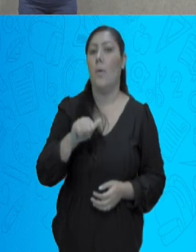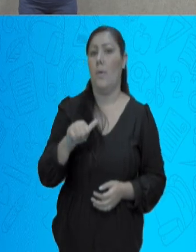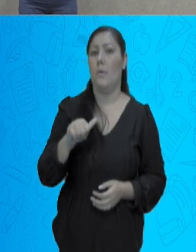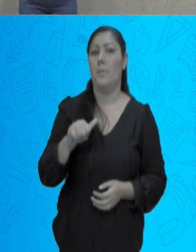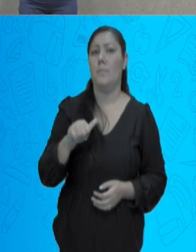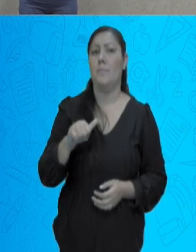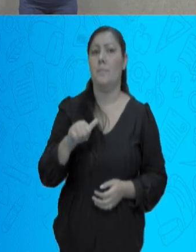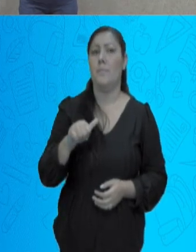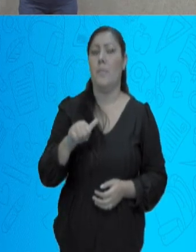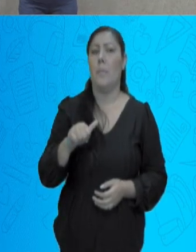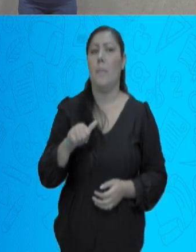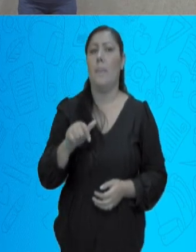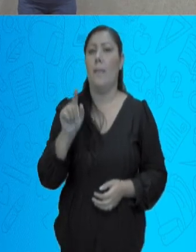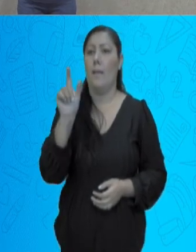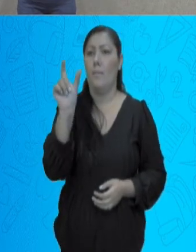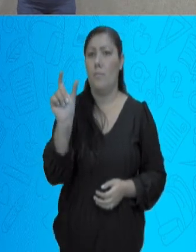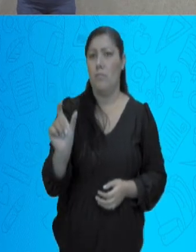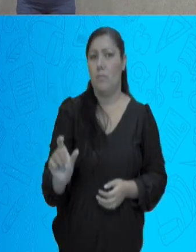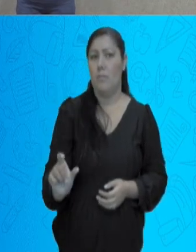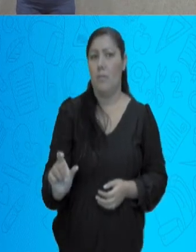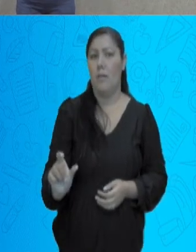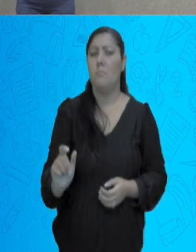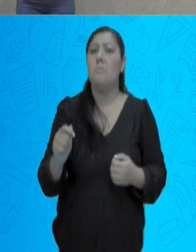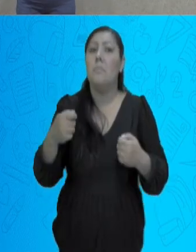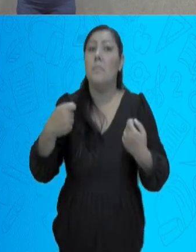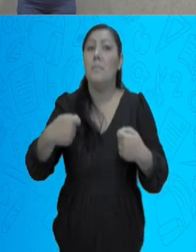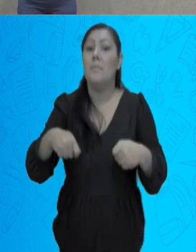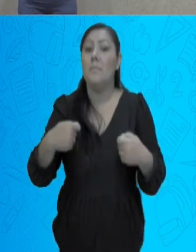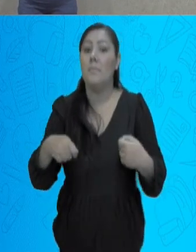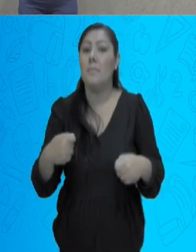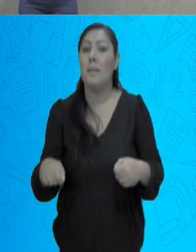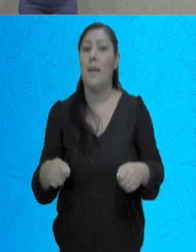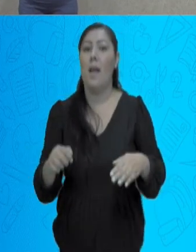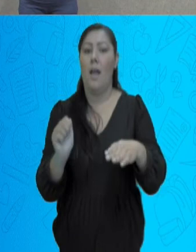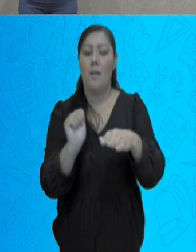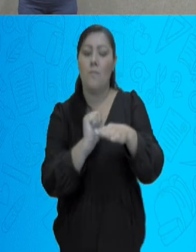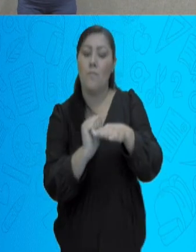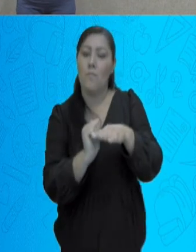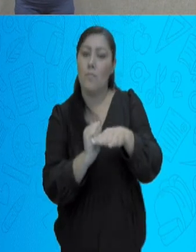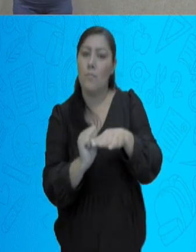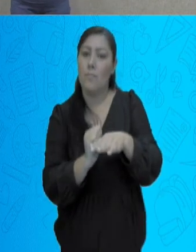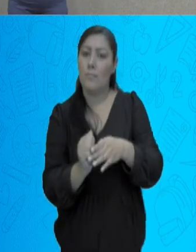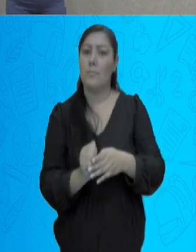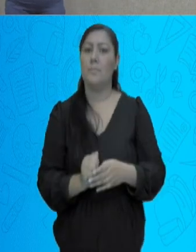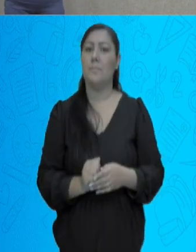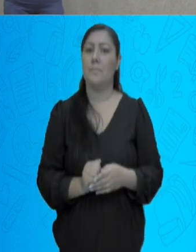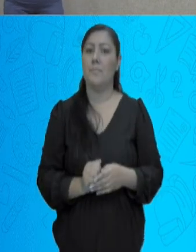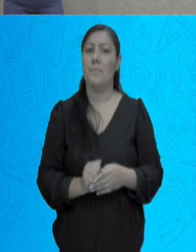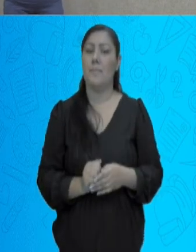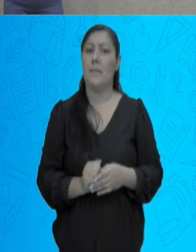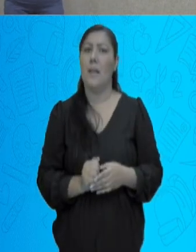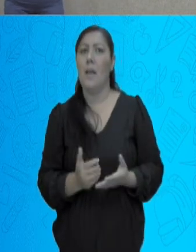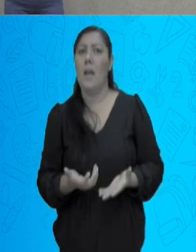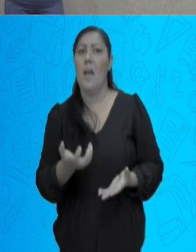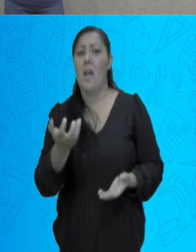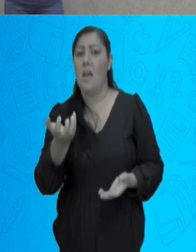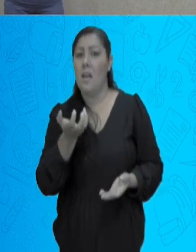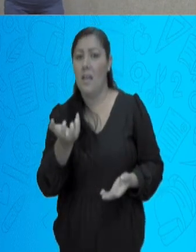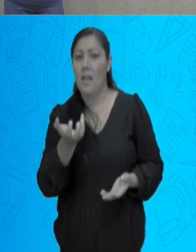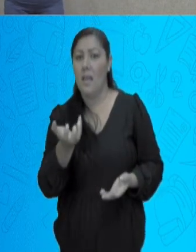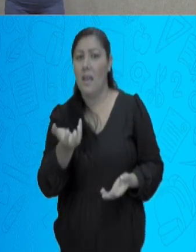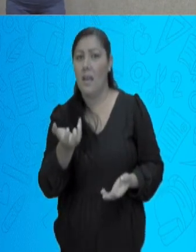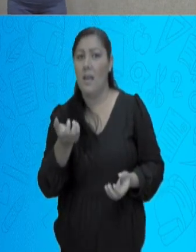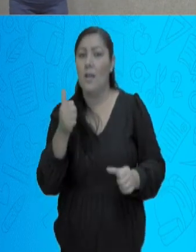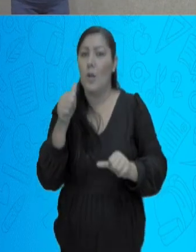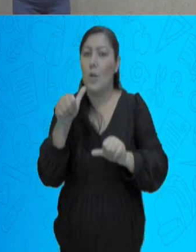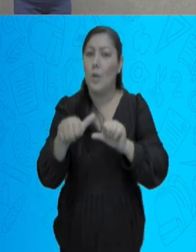então ela estava querendo. Olha, eu substituí, perceberam? Eu não coloquei a palavra novamente, o que